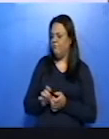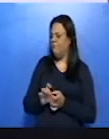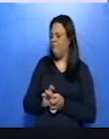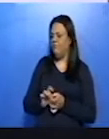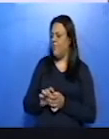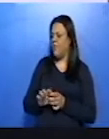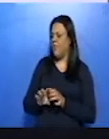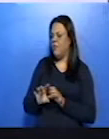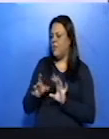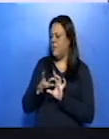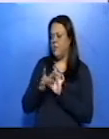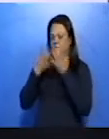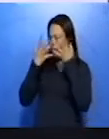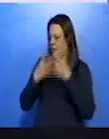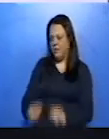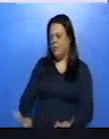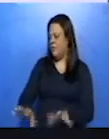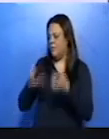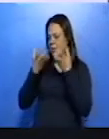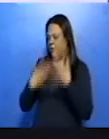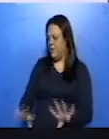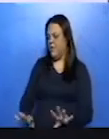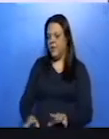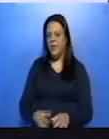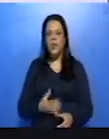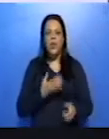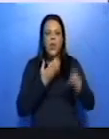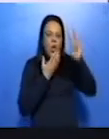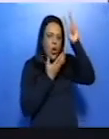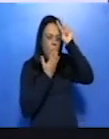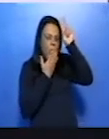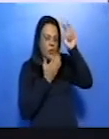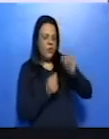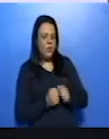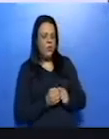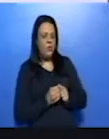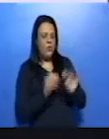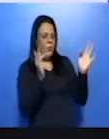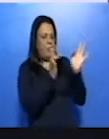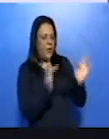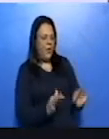tenho um período composto porque eu tenho dois verbos aqui, eu tenho o permitir e o viver.